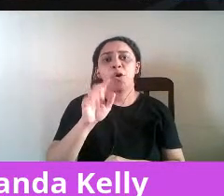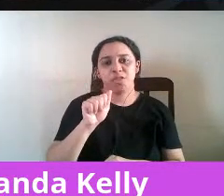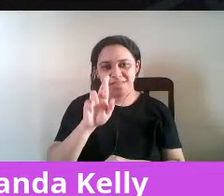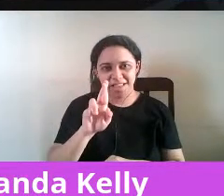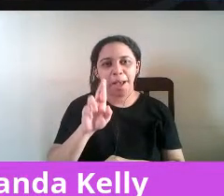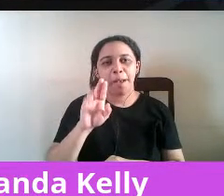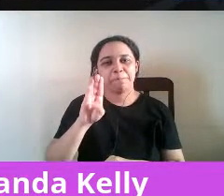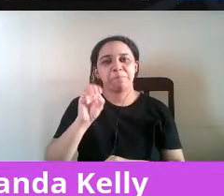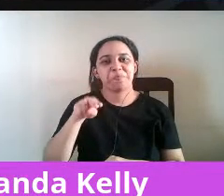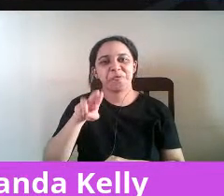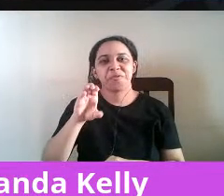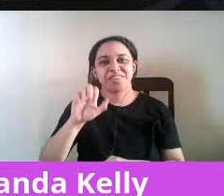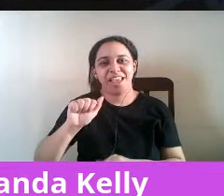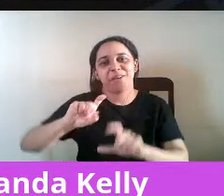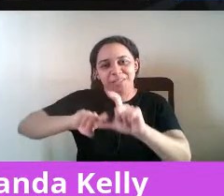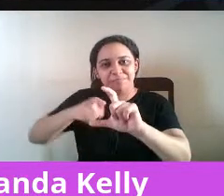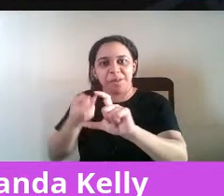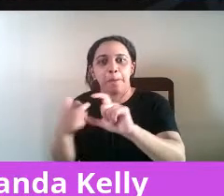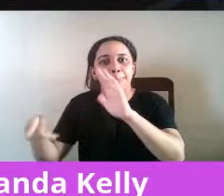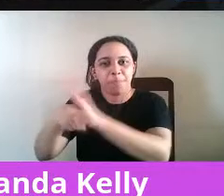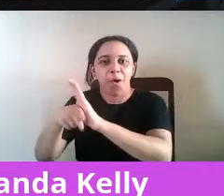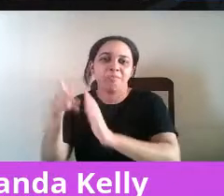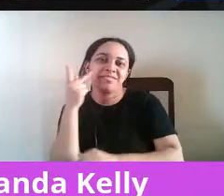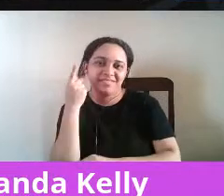É verdade. É.